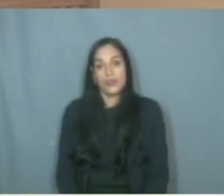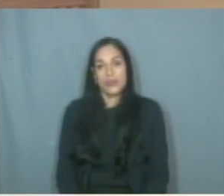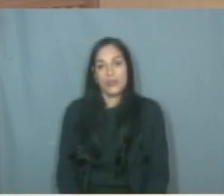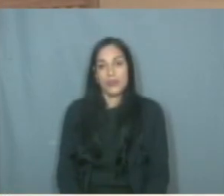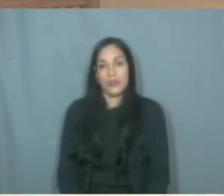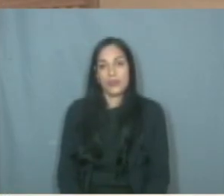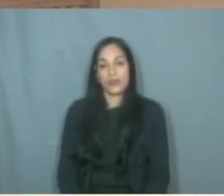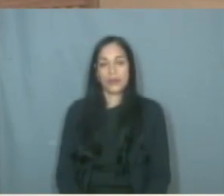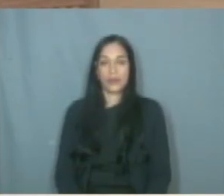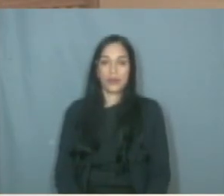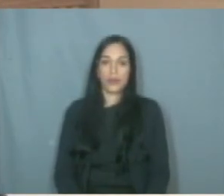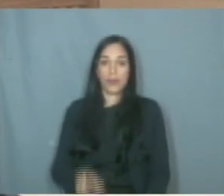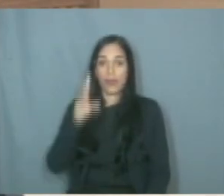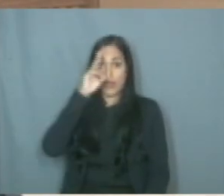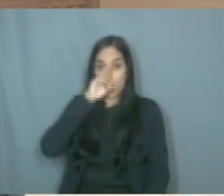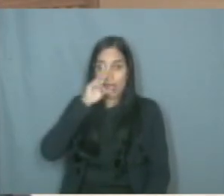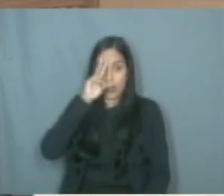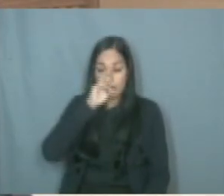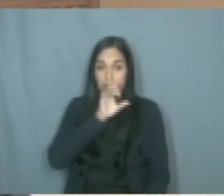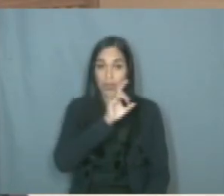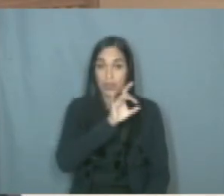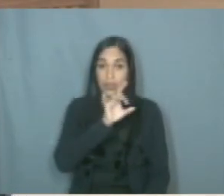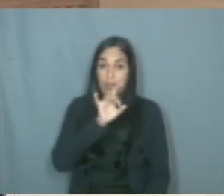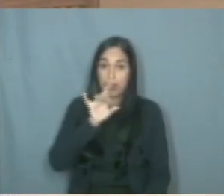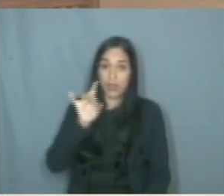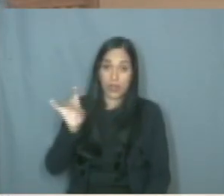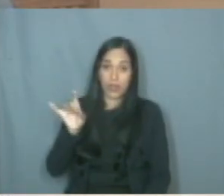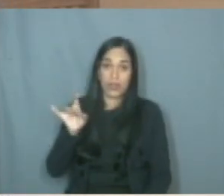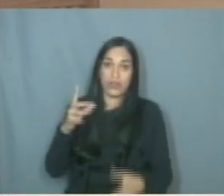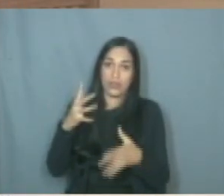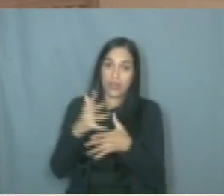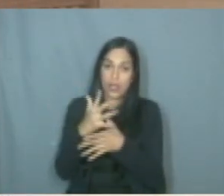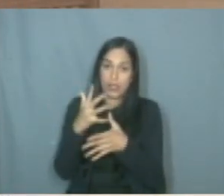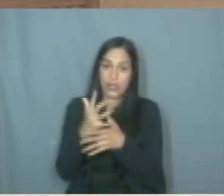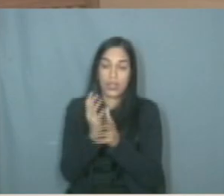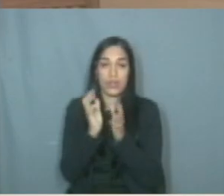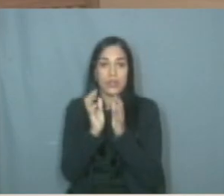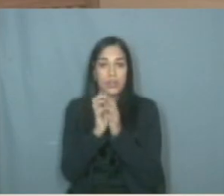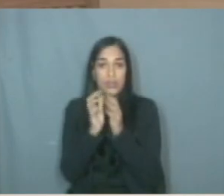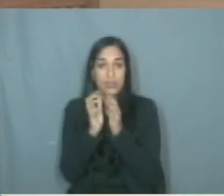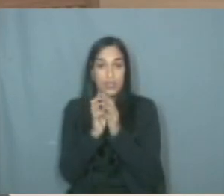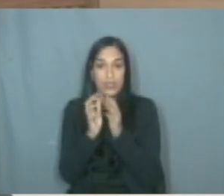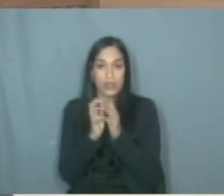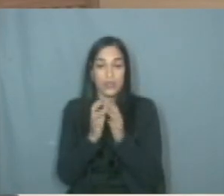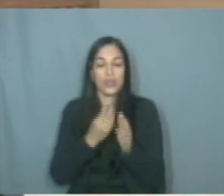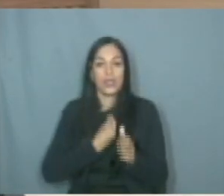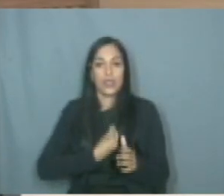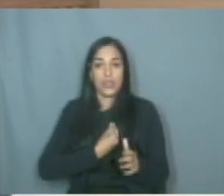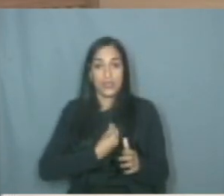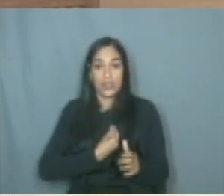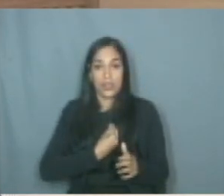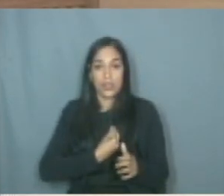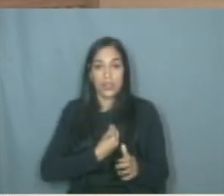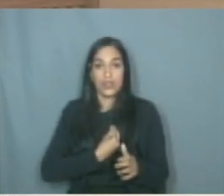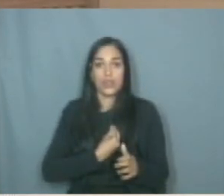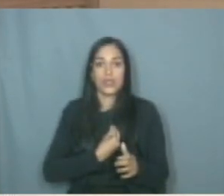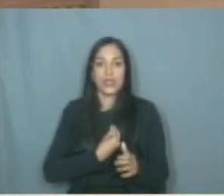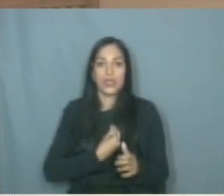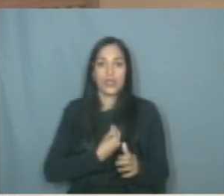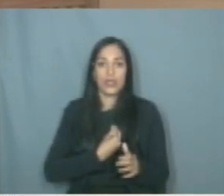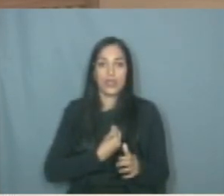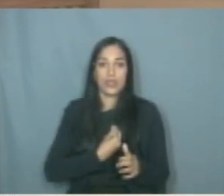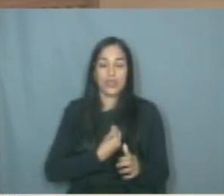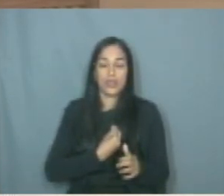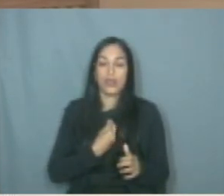importante lembrar que a cada esquina da cidade do Recife existe uma vida